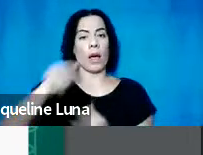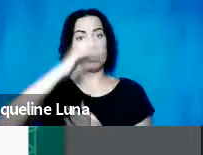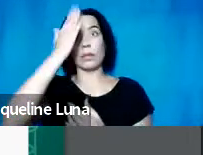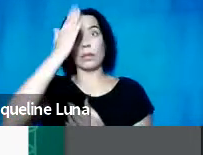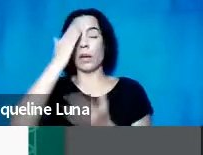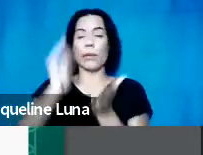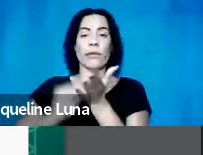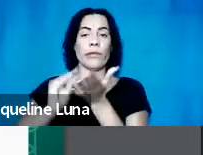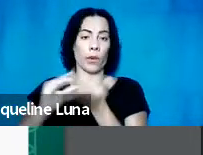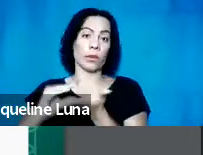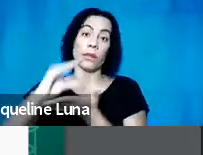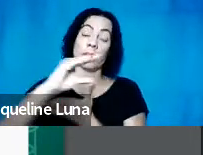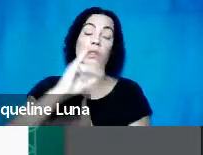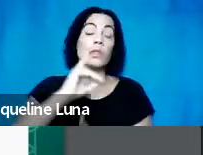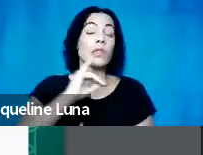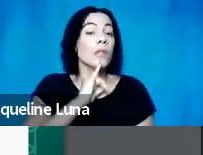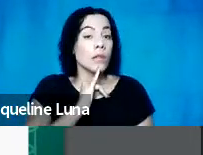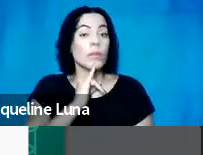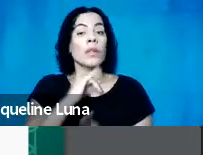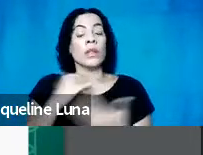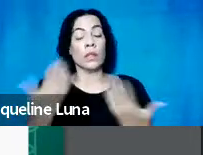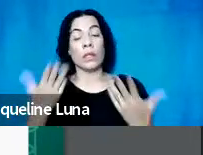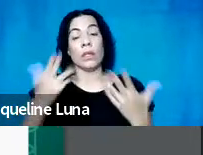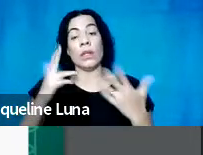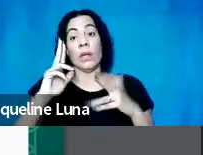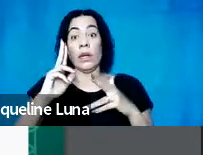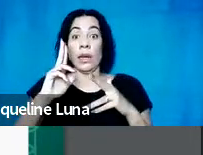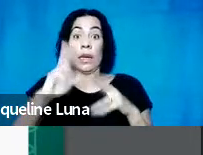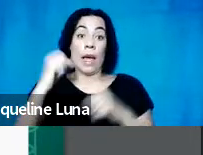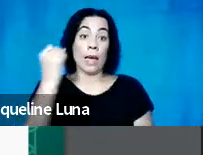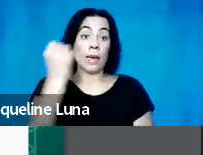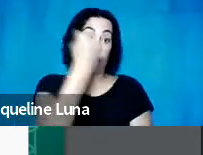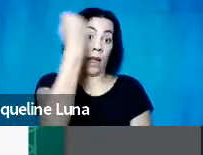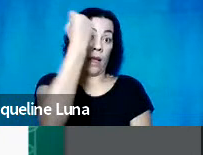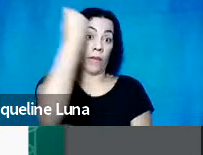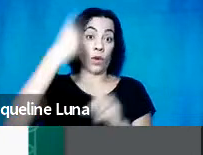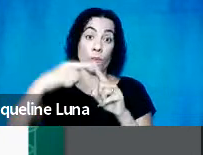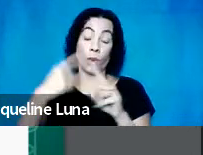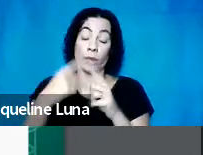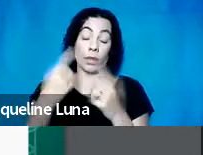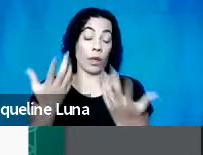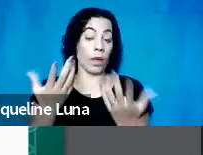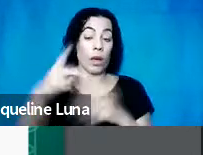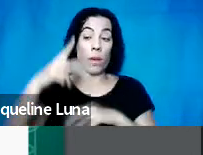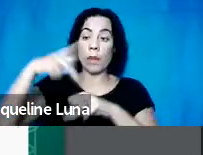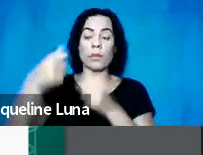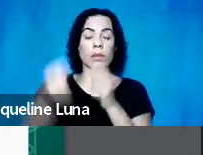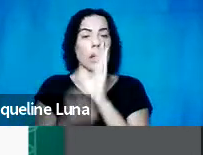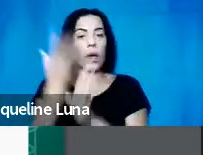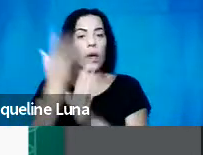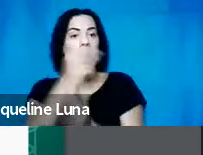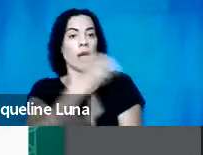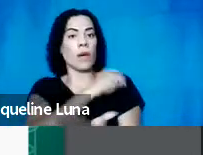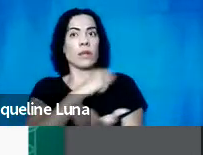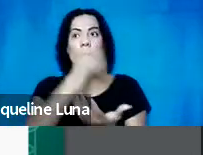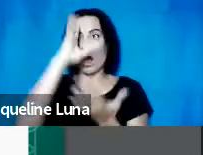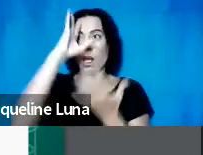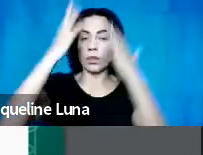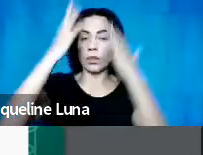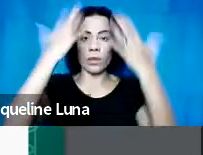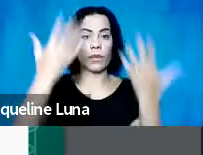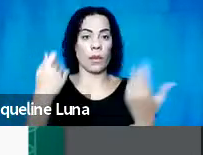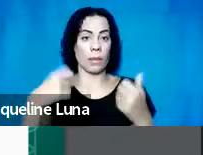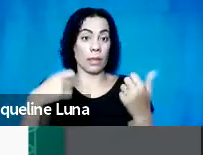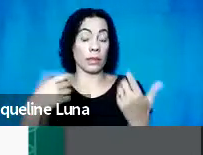desinvestimento, infelizmente, nessas frentes, que é grave para um país que precisa criar vacinas e desenvolver soluções as mais